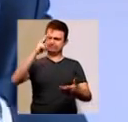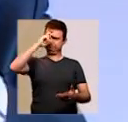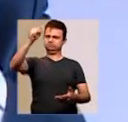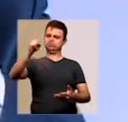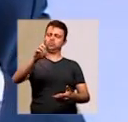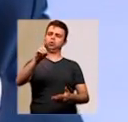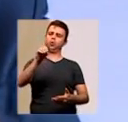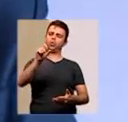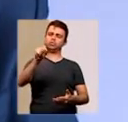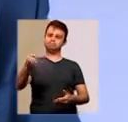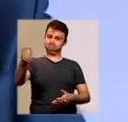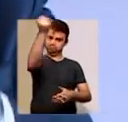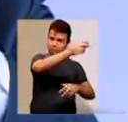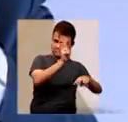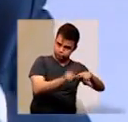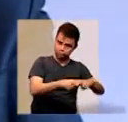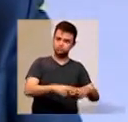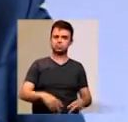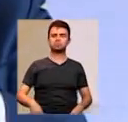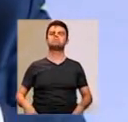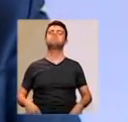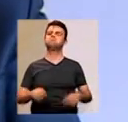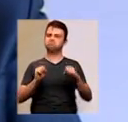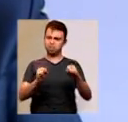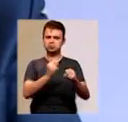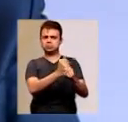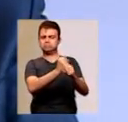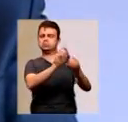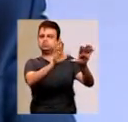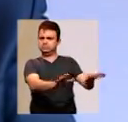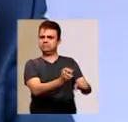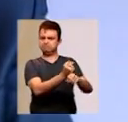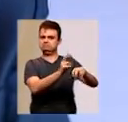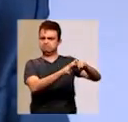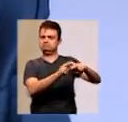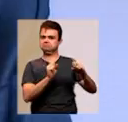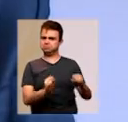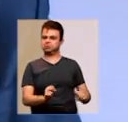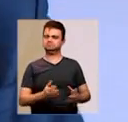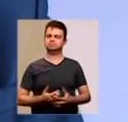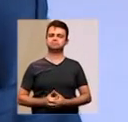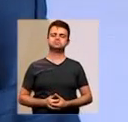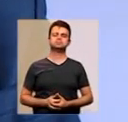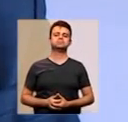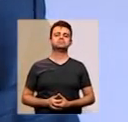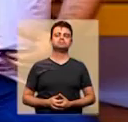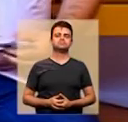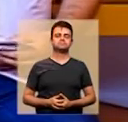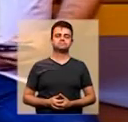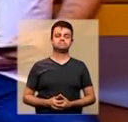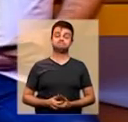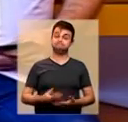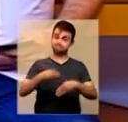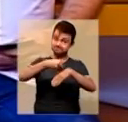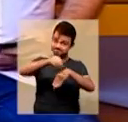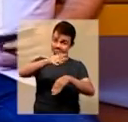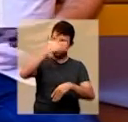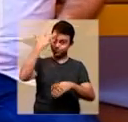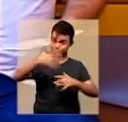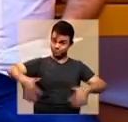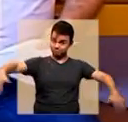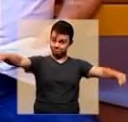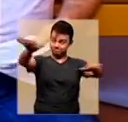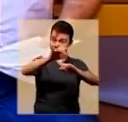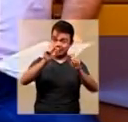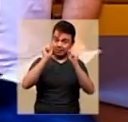e parar na cadeia, ser processado, preso, condenado e ficar muito tempo preso. É isso aí. Fica o recado, né,